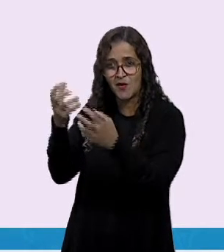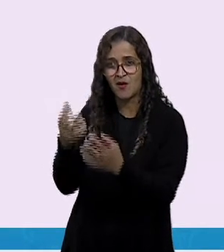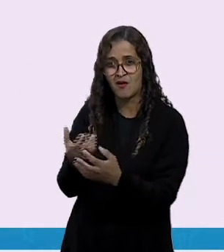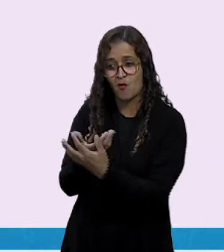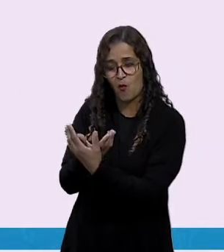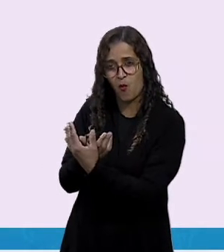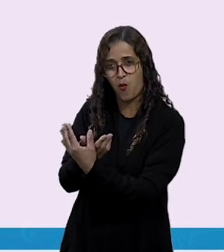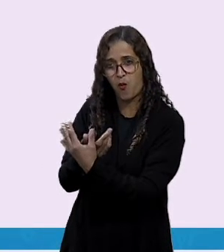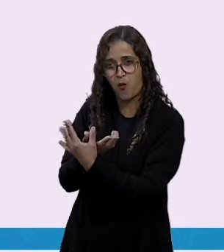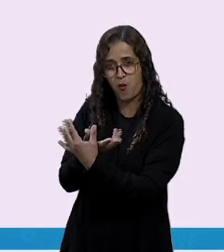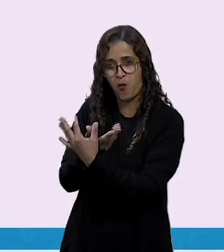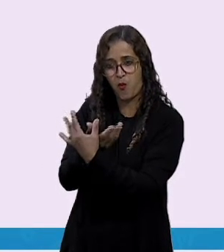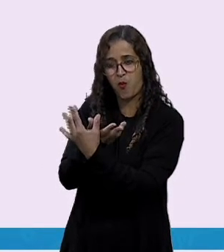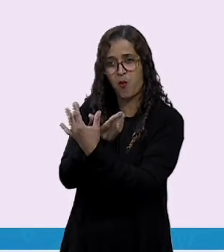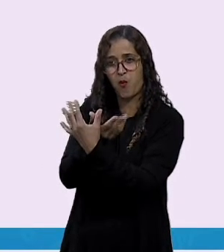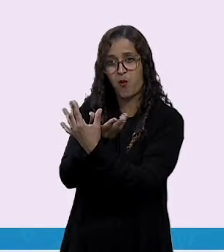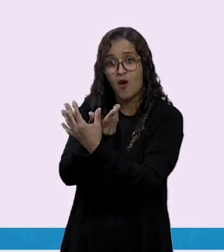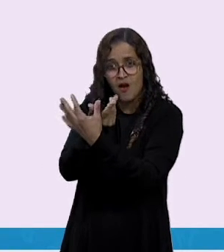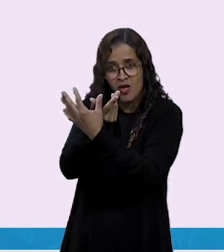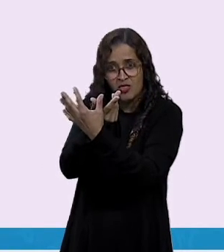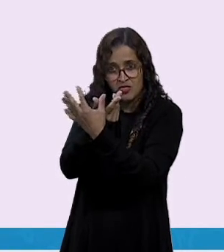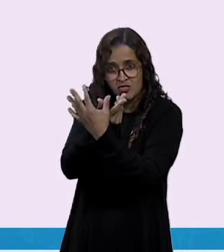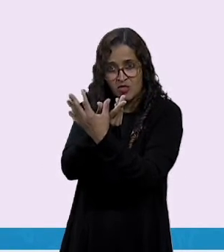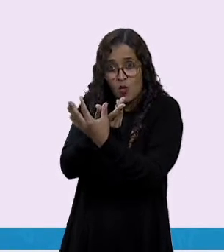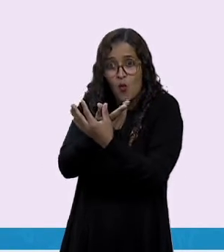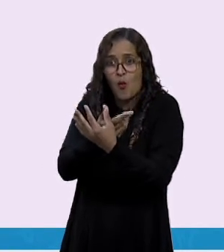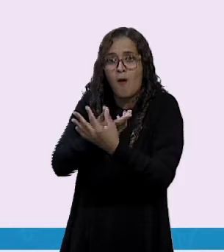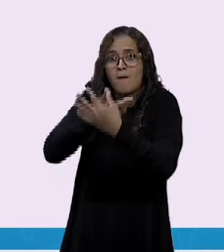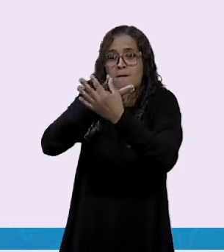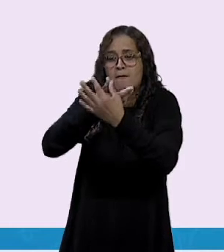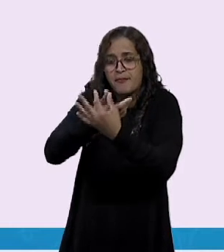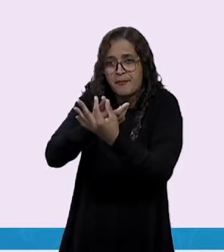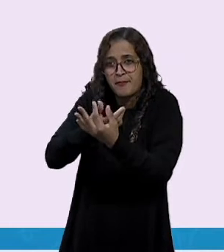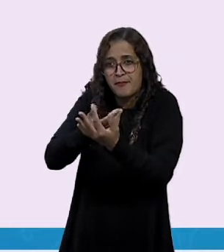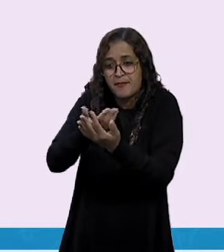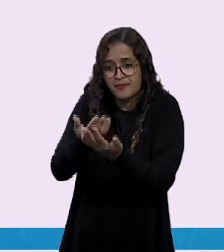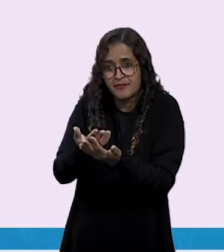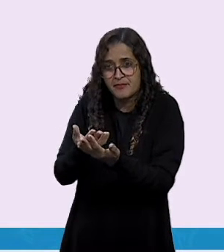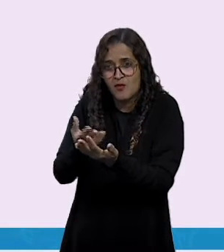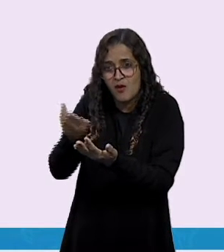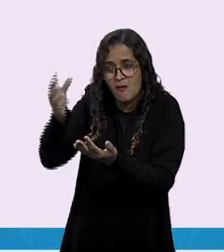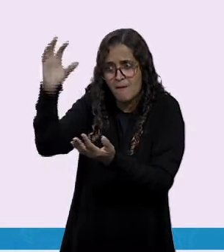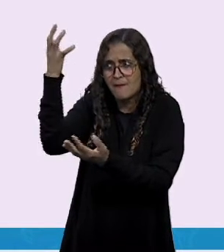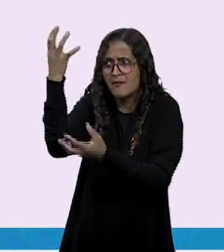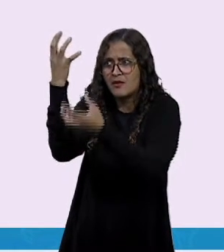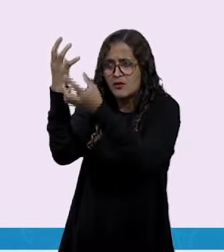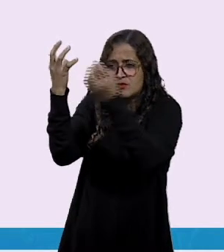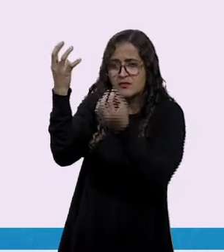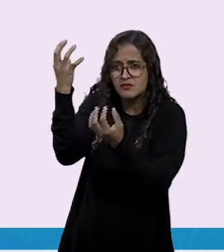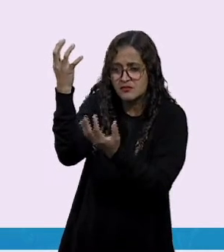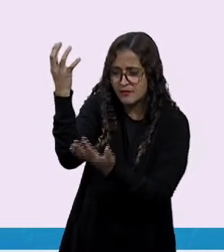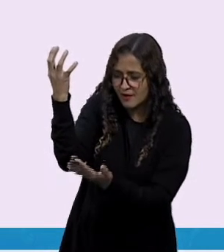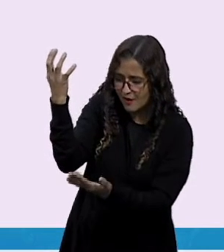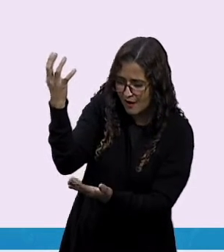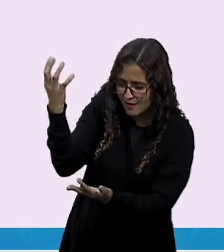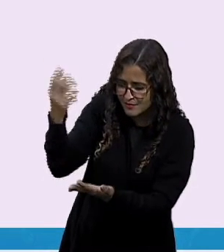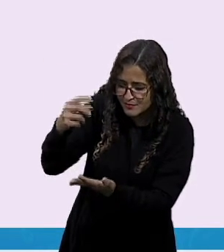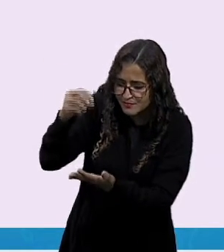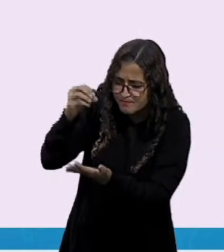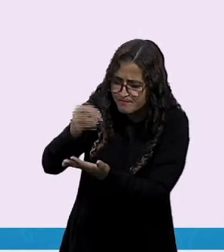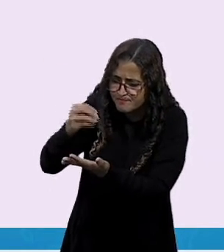borboleta adulta, ela coloca os ovos numa folha. Uma folha verde bonita que ela encontra na natureza que está